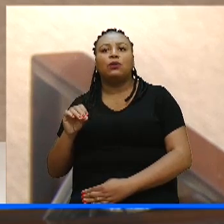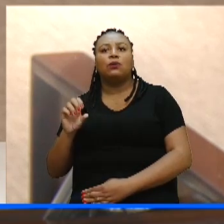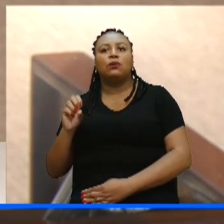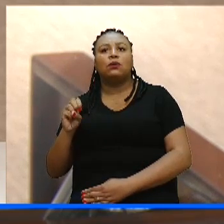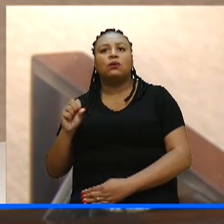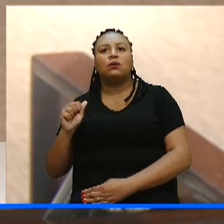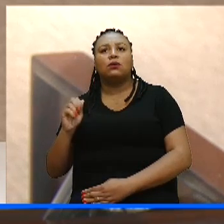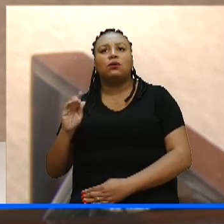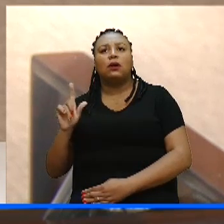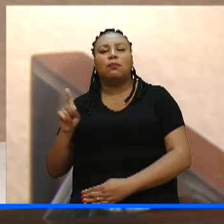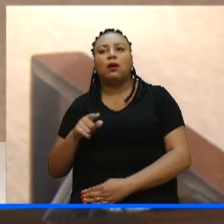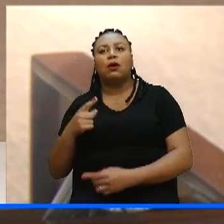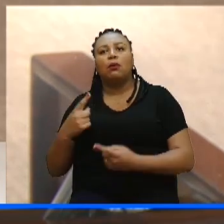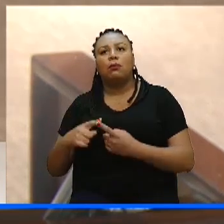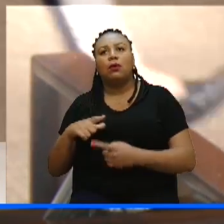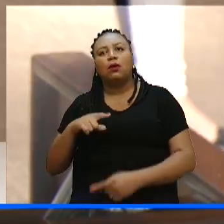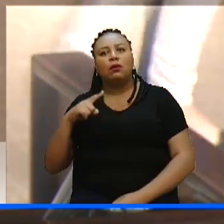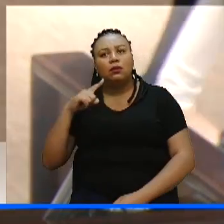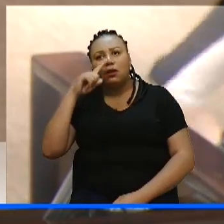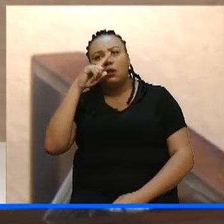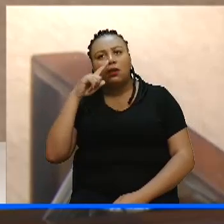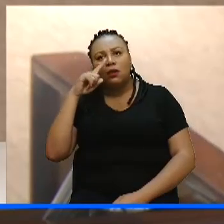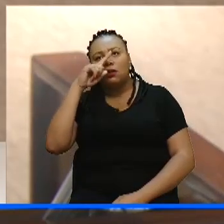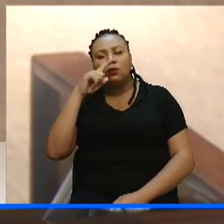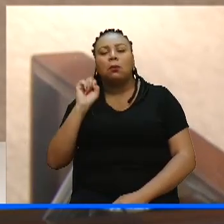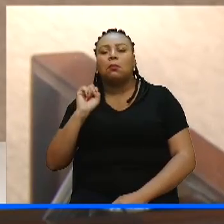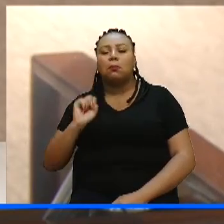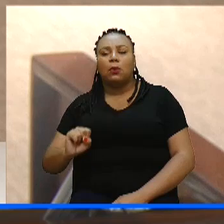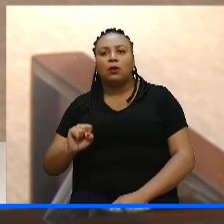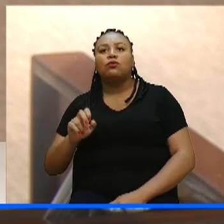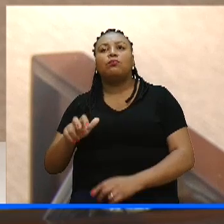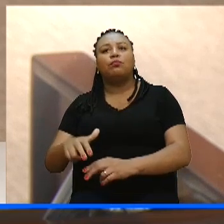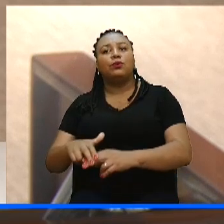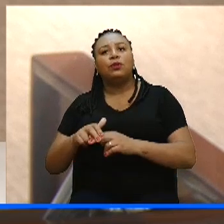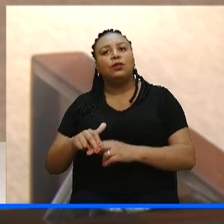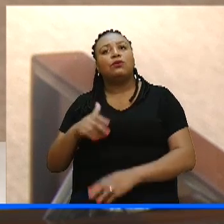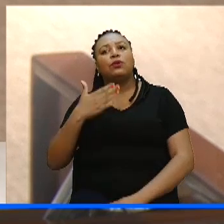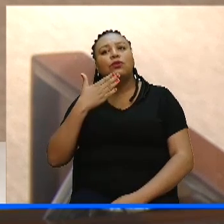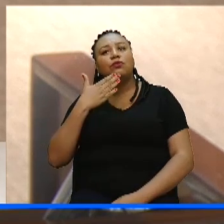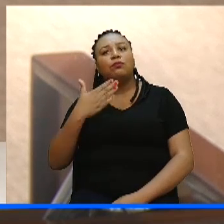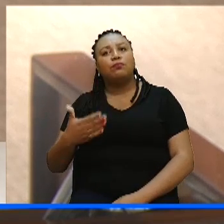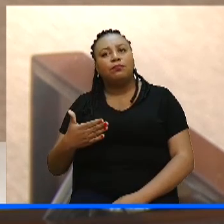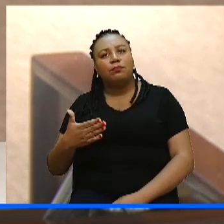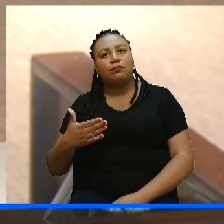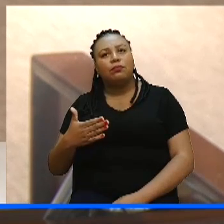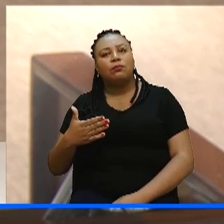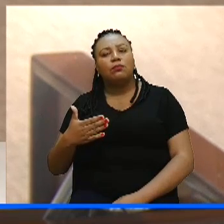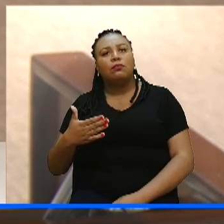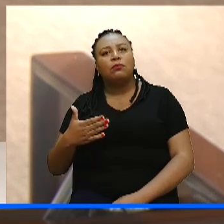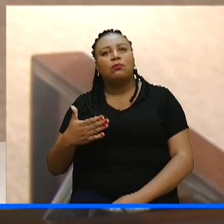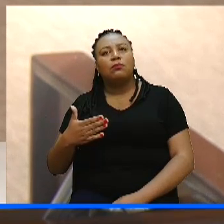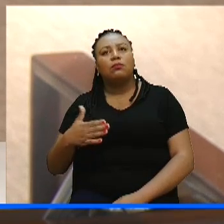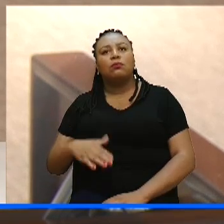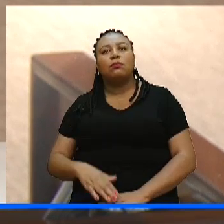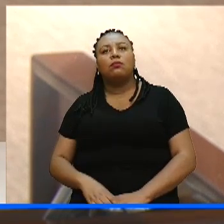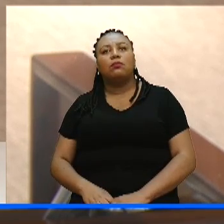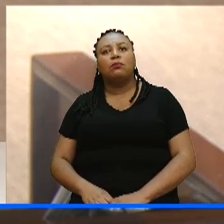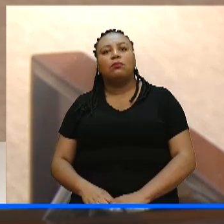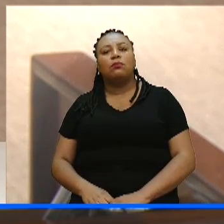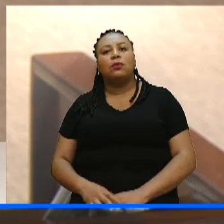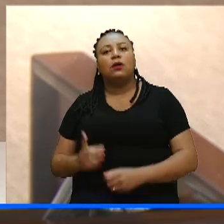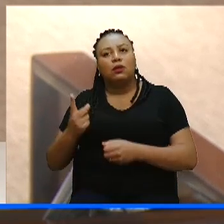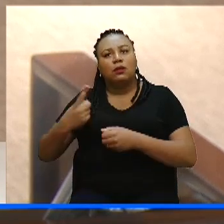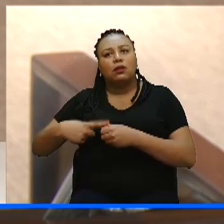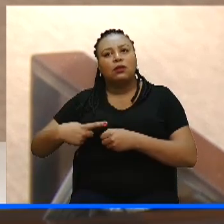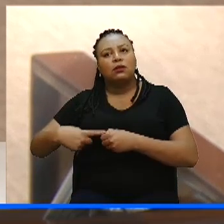as que estão expostas nesse sentido nós pedimos que o